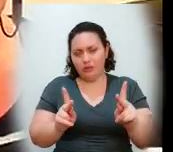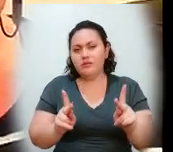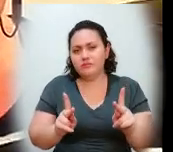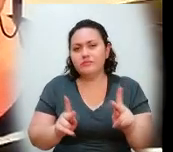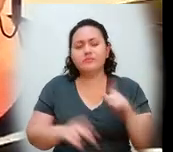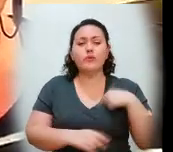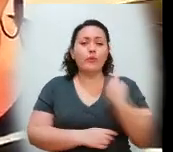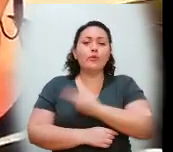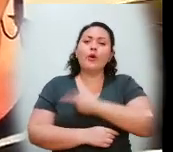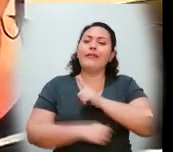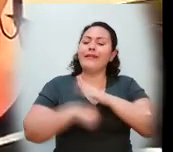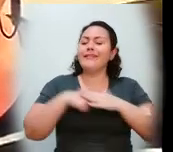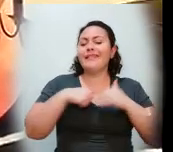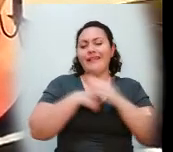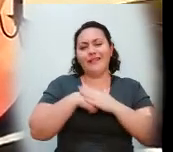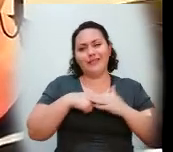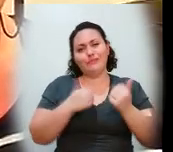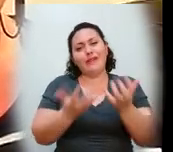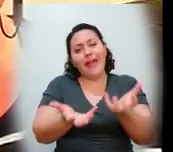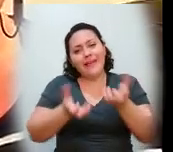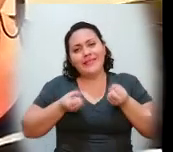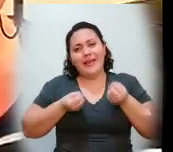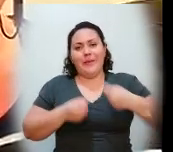com muito carinho, assim, em recebê-los.